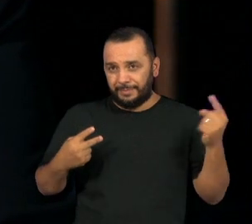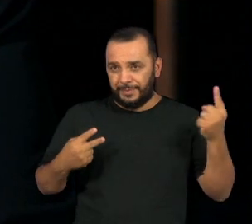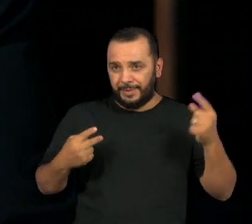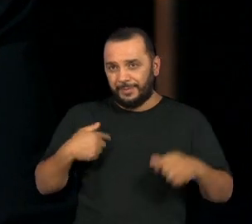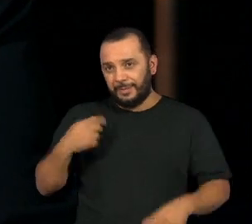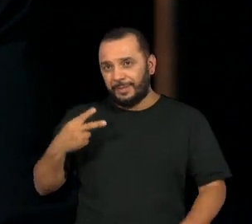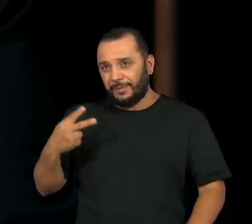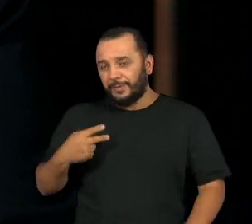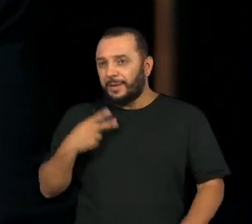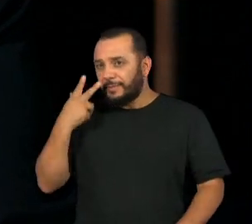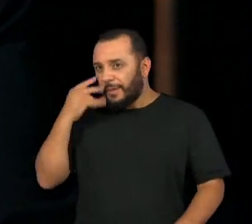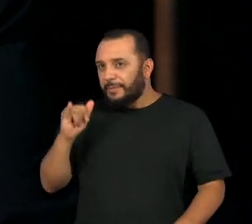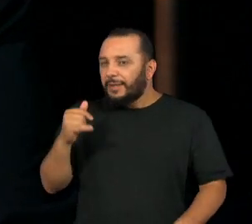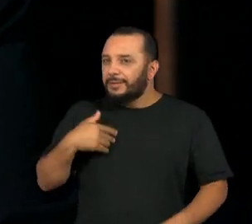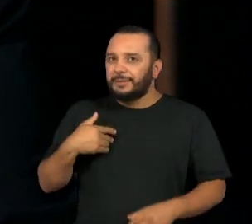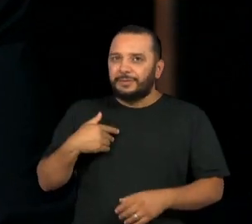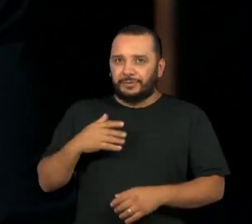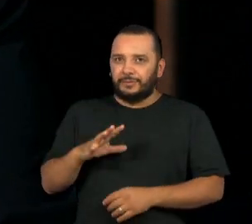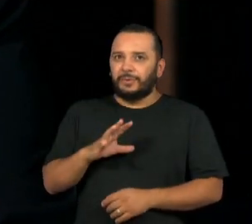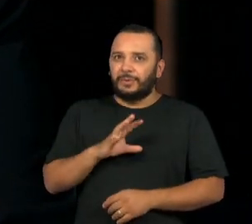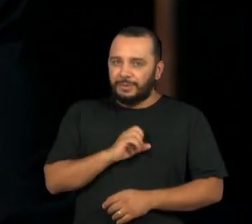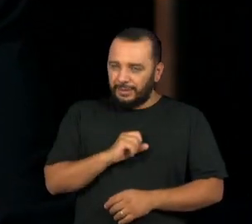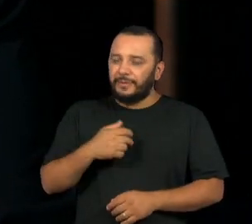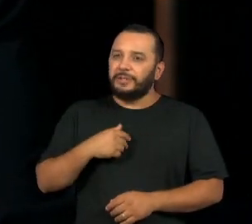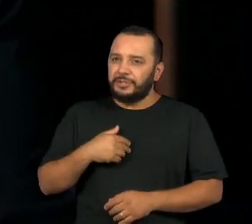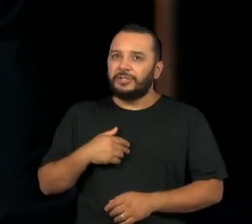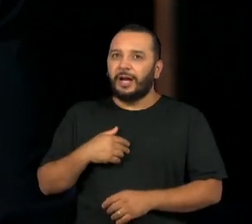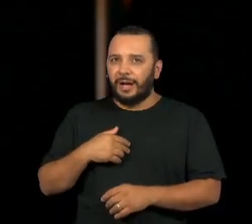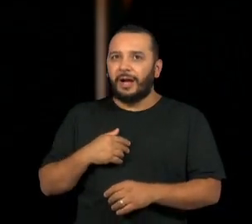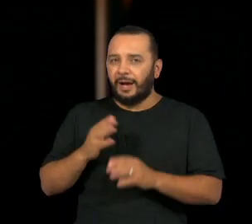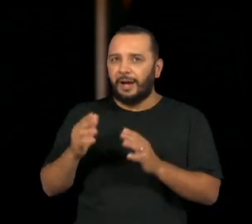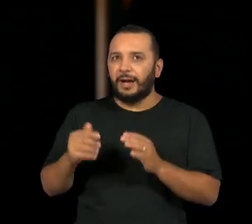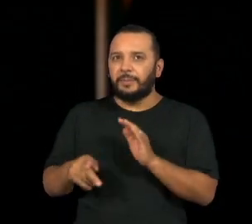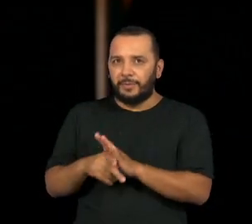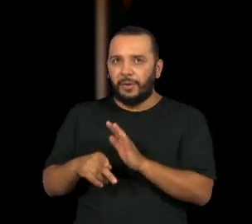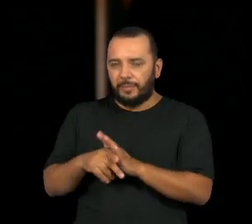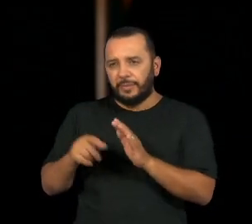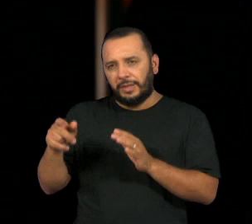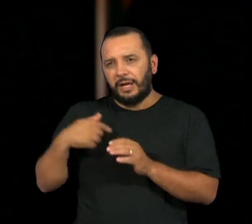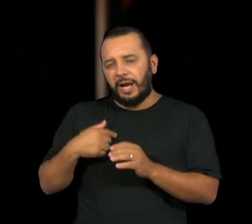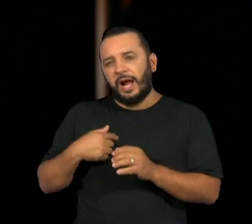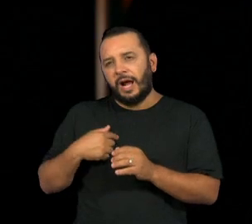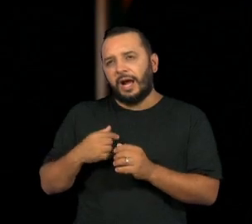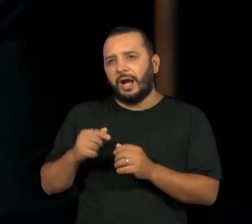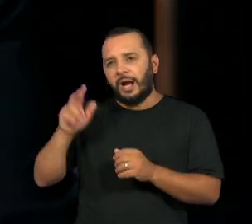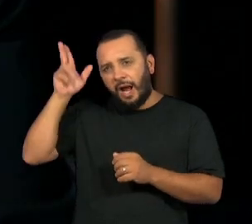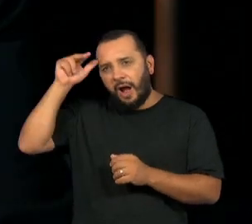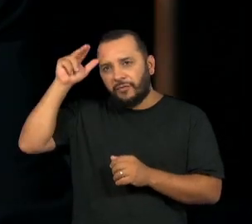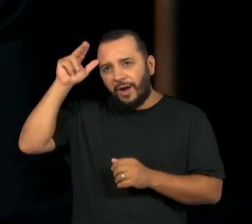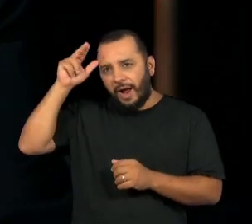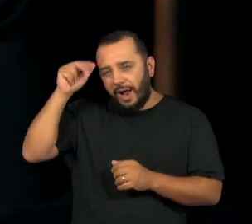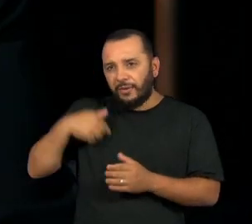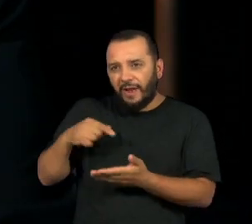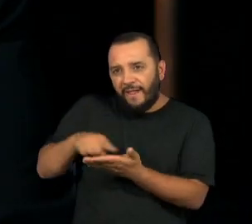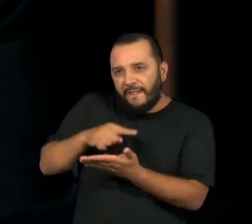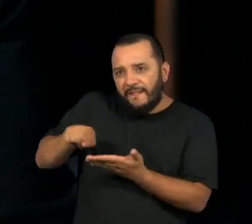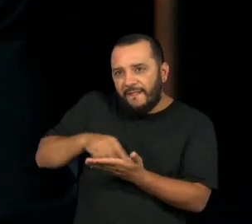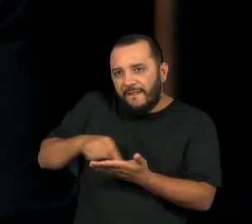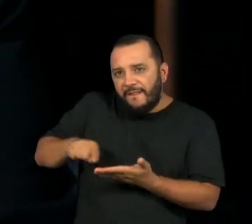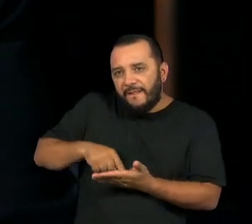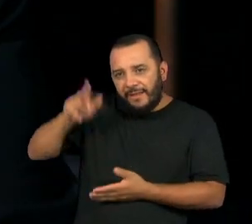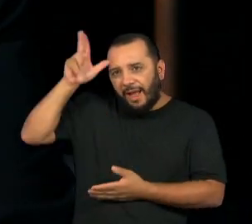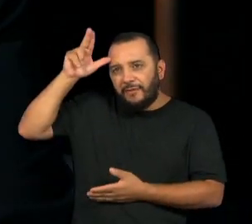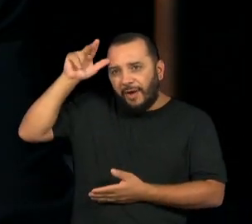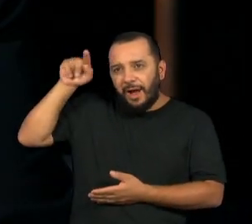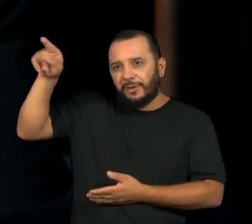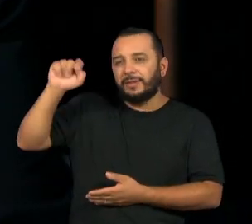era jogador de cavalo. Ele jogava em cavalo. Jogava mesmo, lá no jockey, apostando. Jockey. Tem histórias maravilhosas dele.